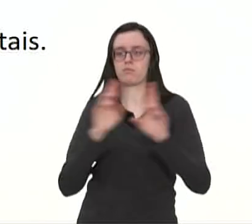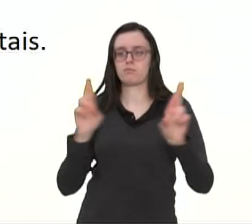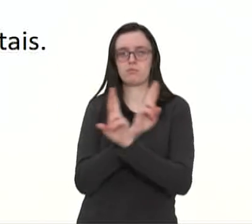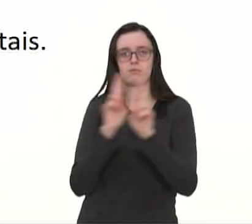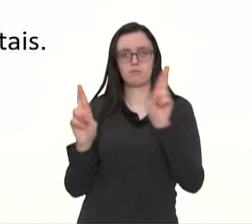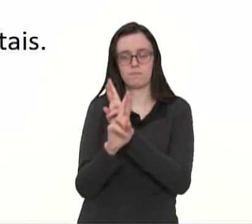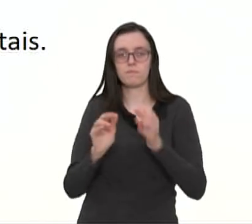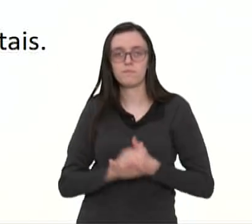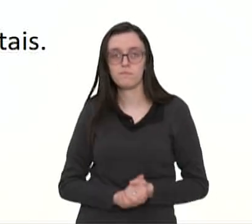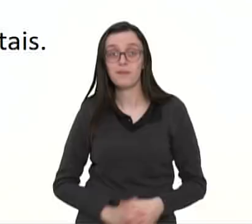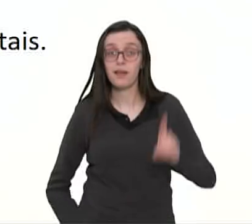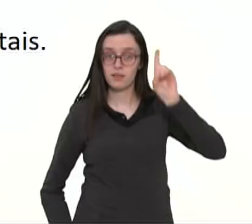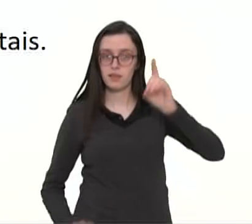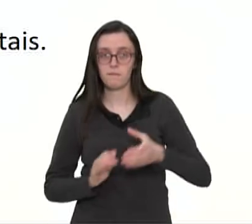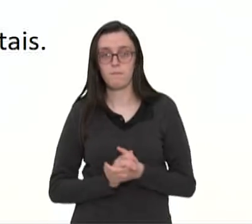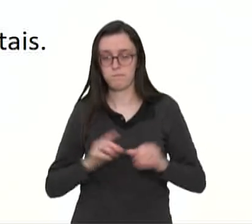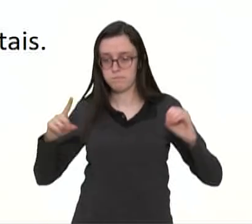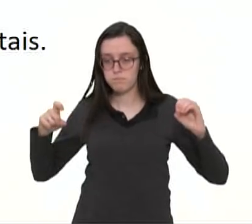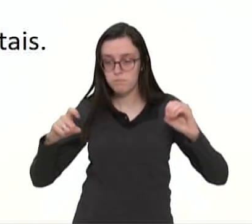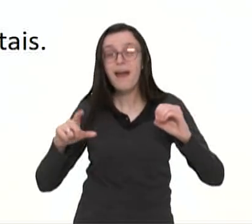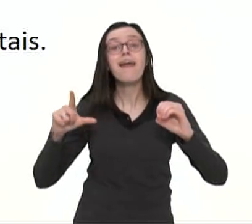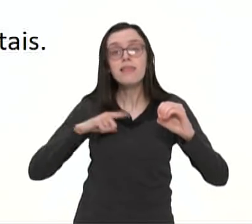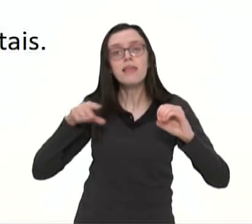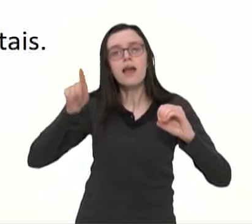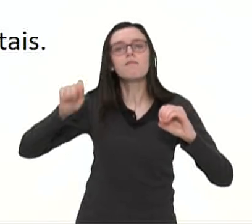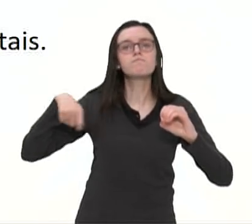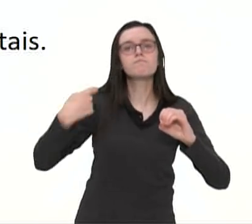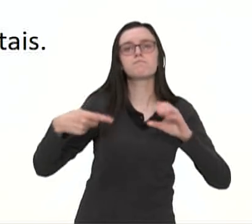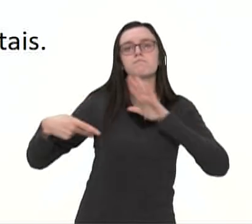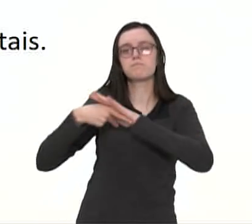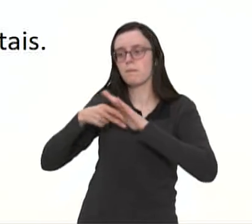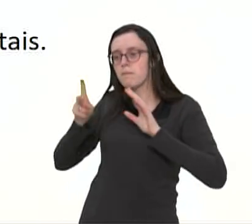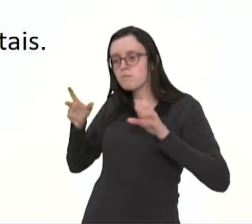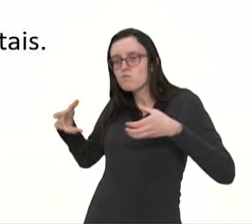que sofreram crossing over são chamados de parentais.